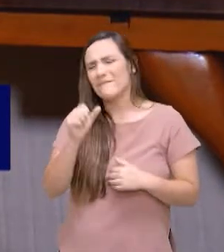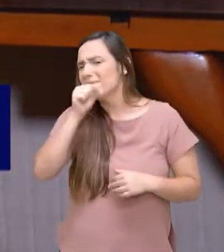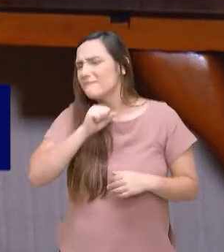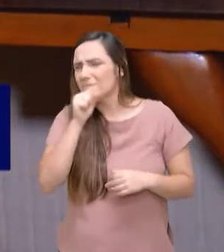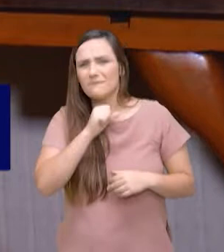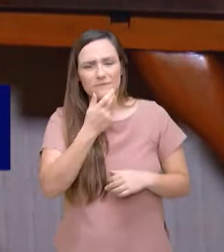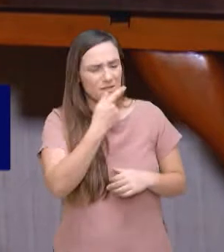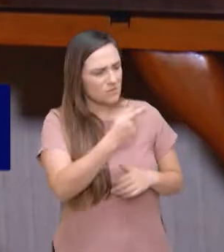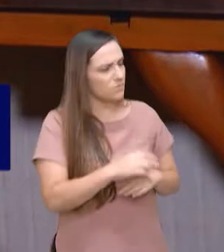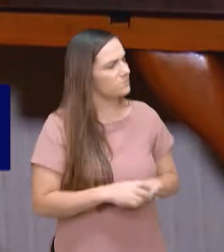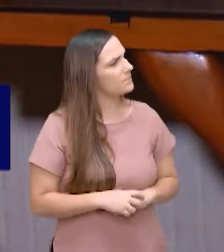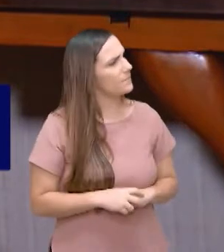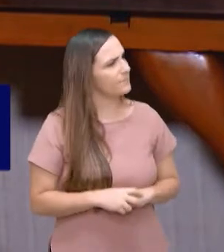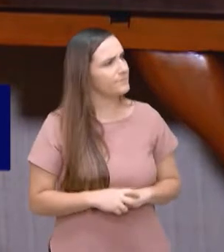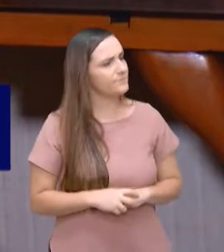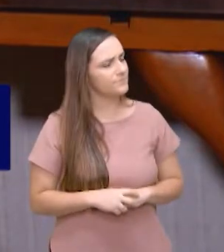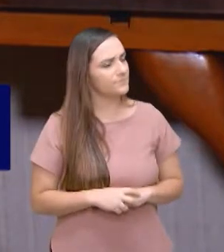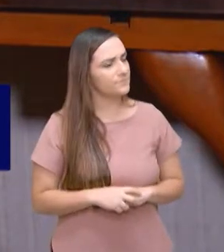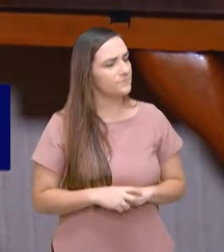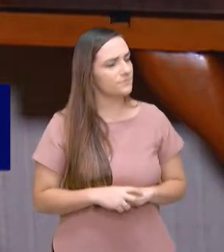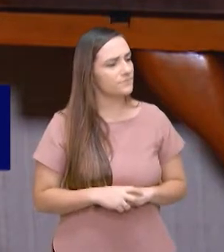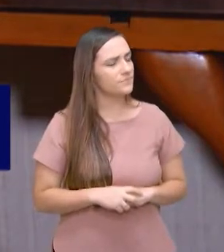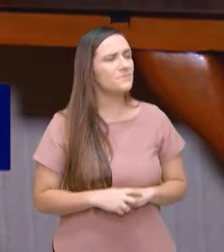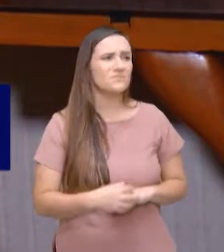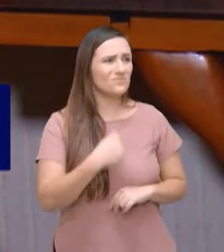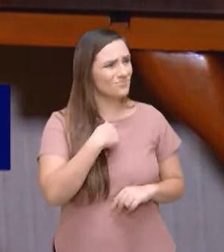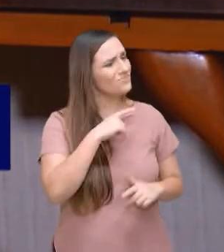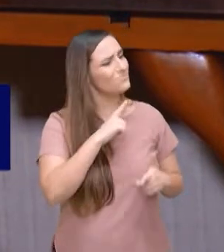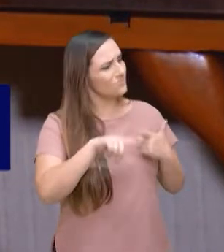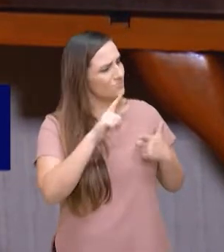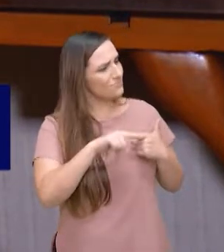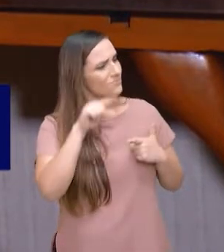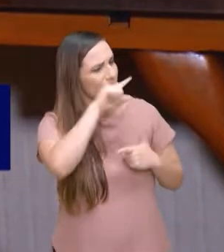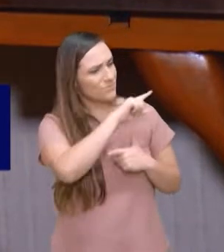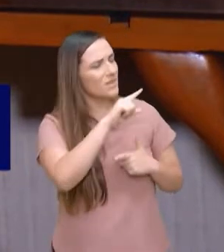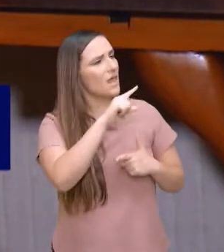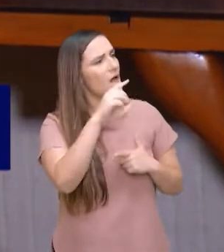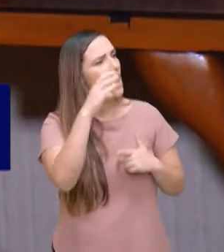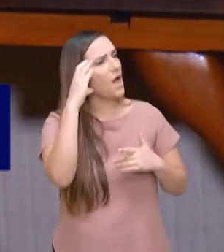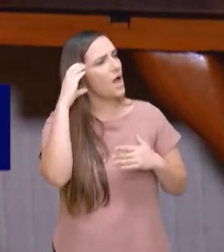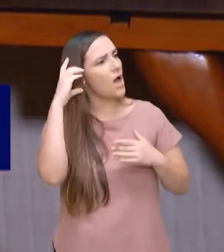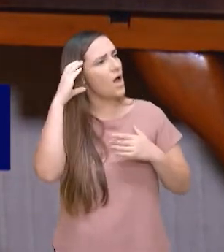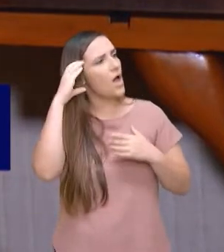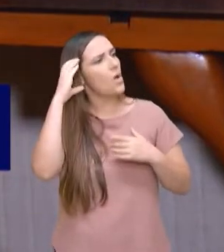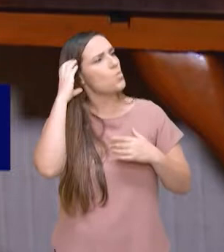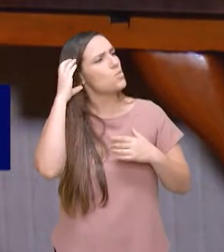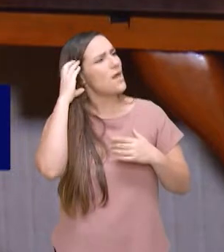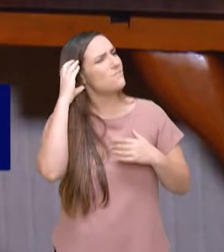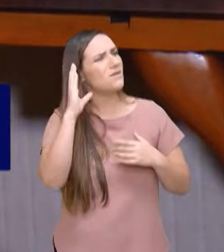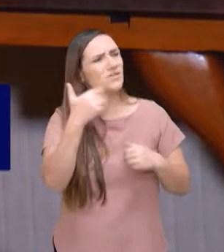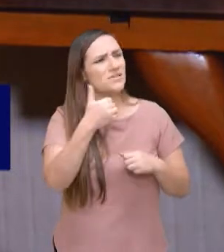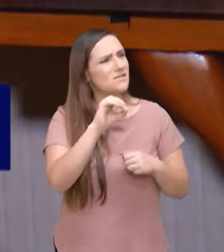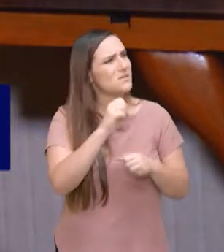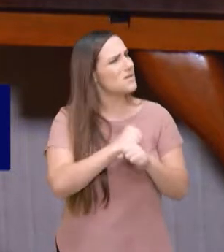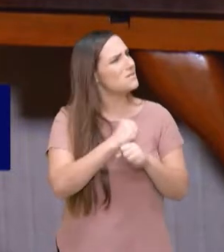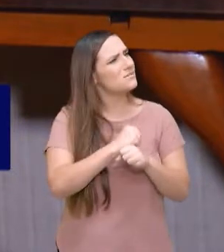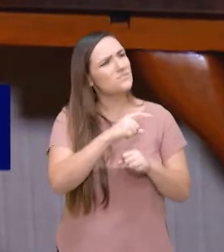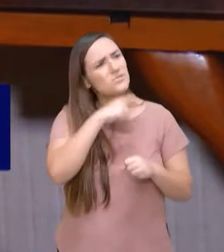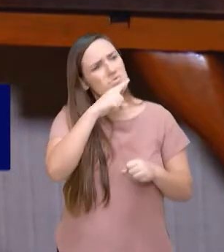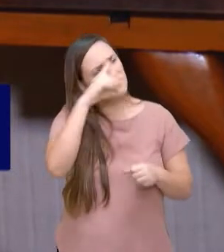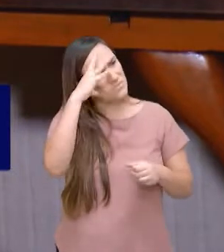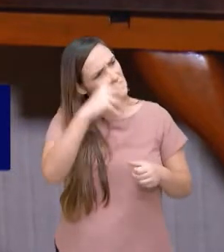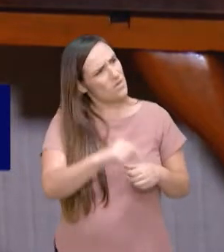já, e disse que ela tinha um problema em Cuiabá há mais de 10 anos que